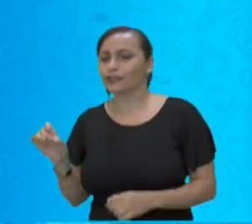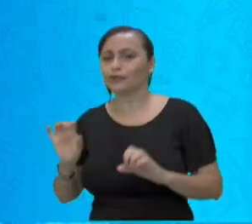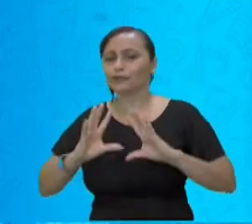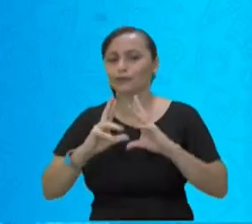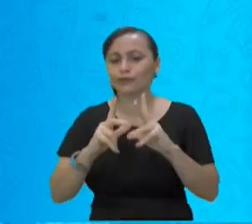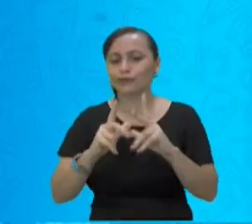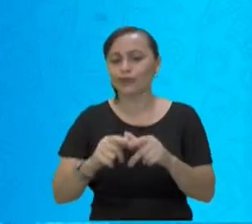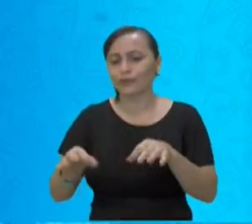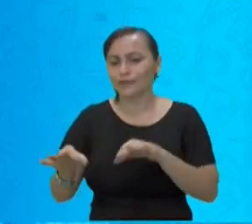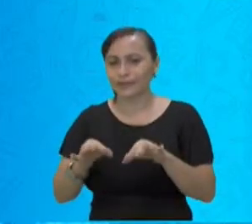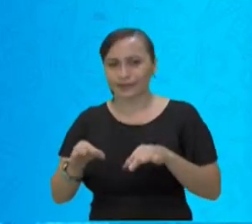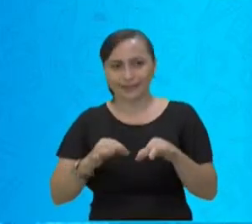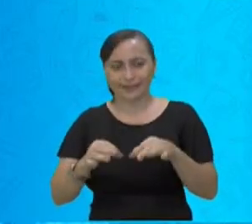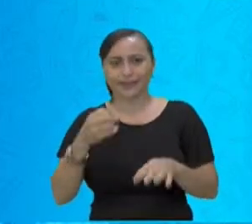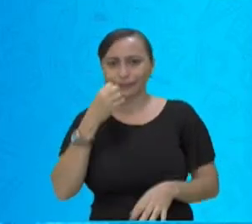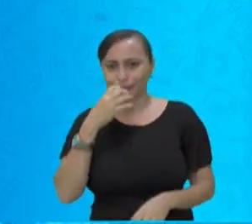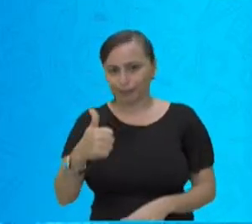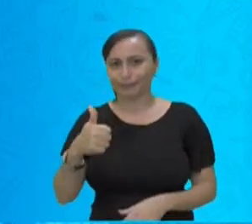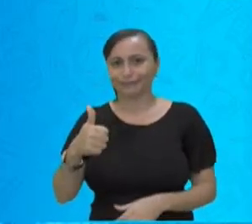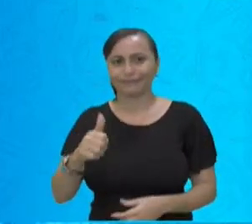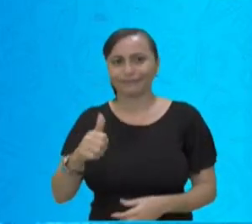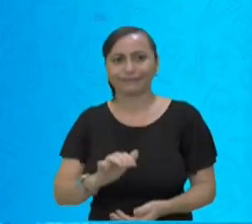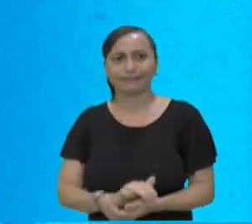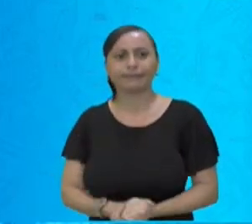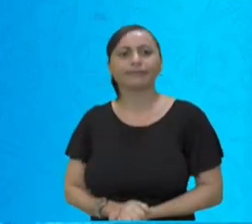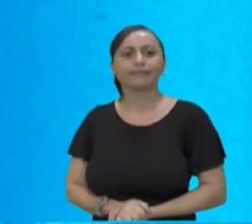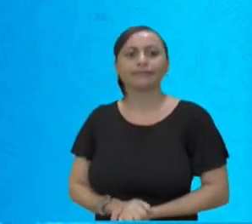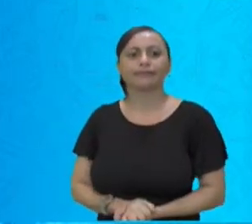todas organizadas tá bom